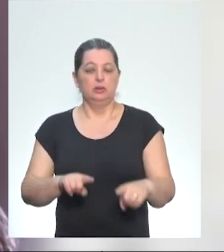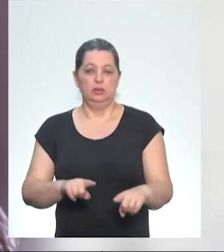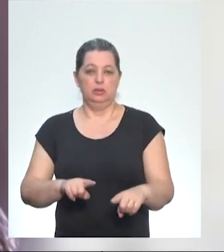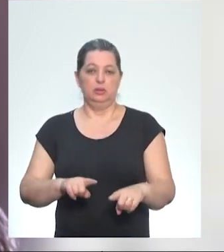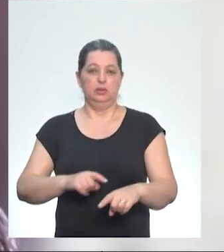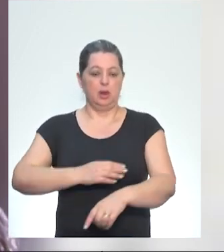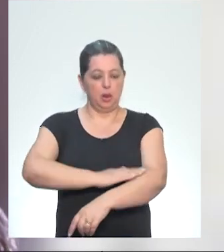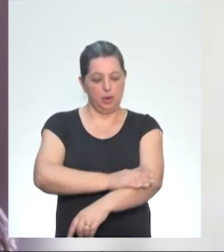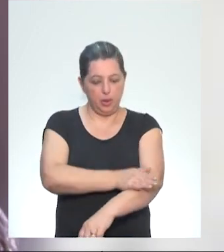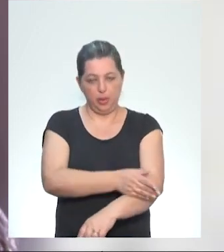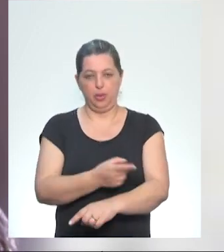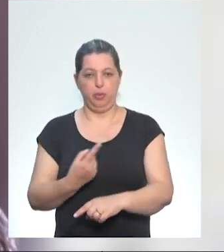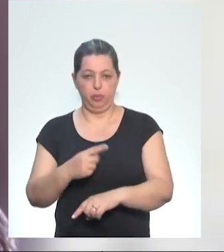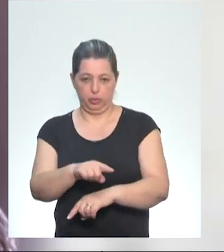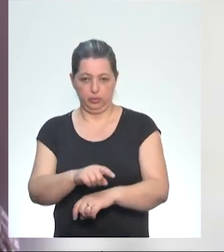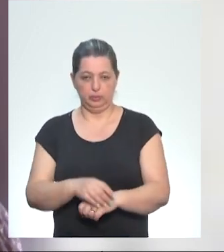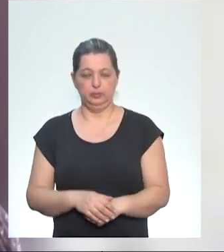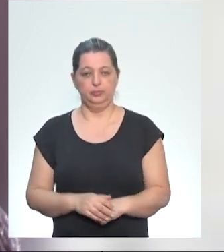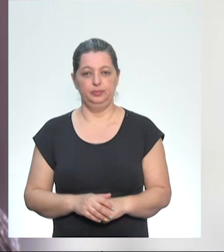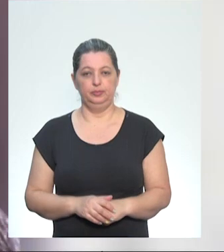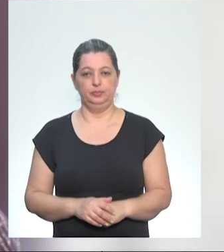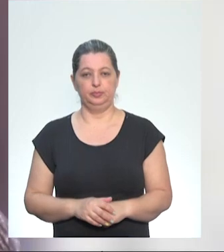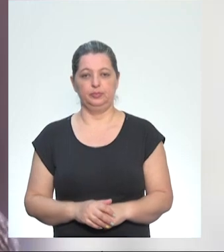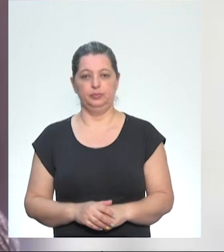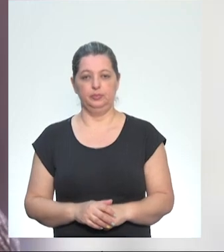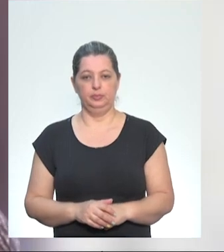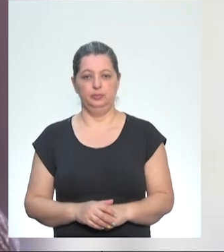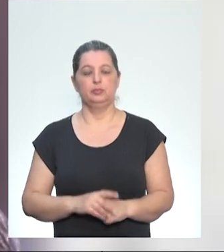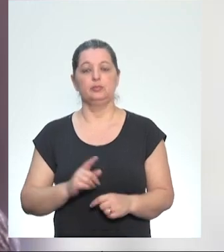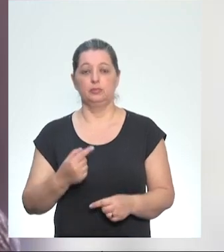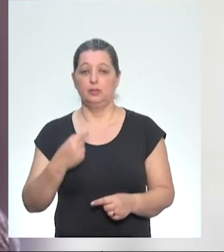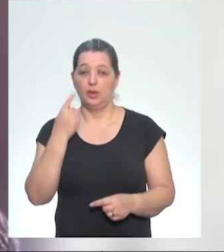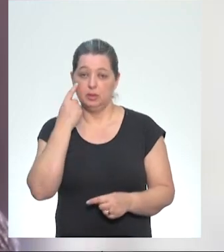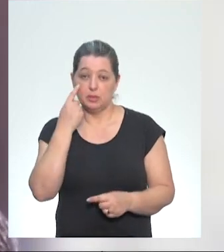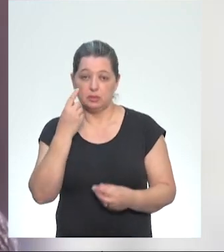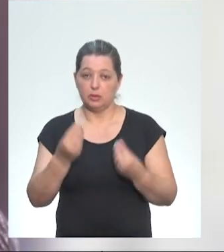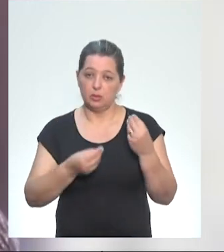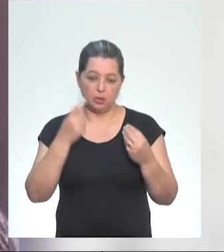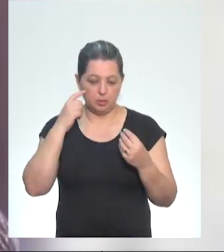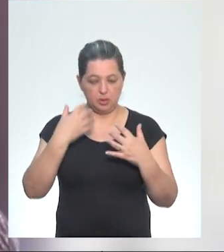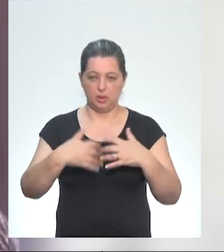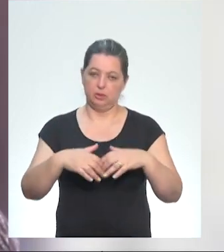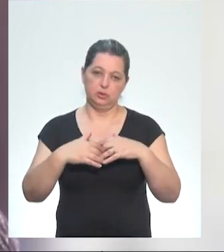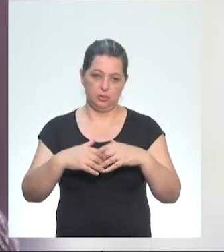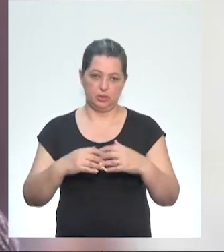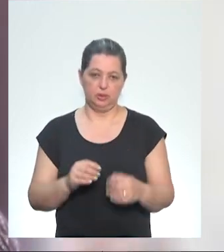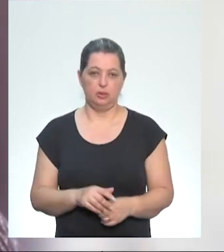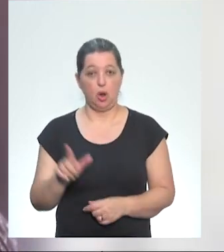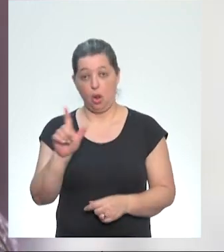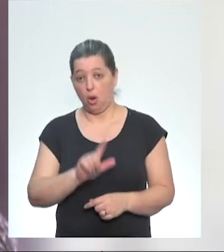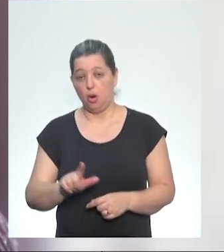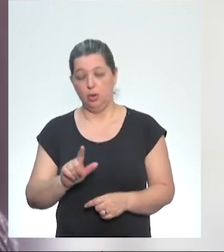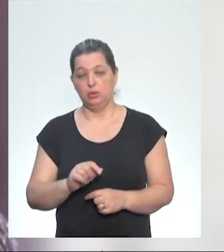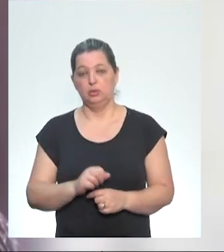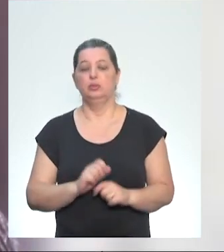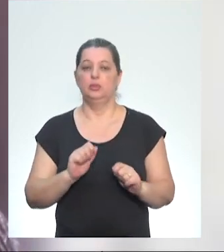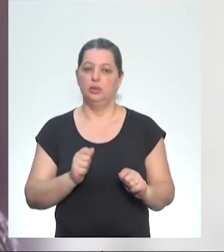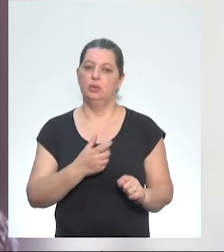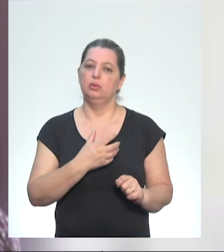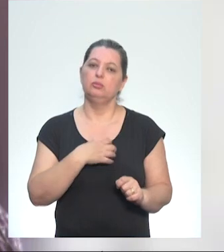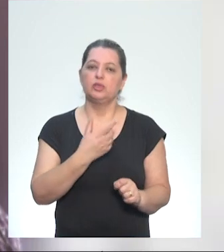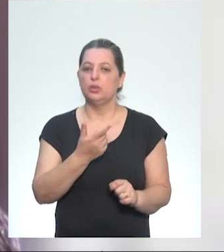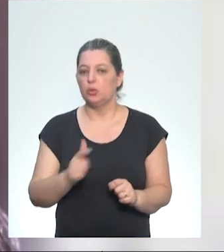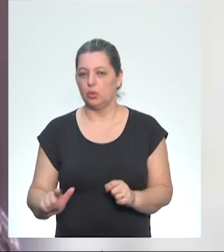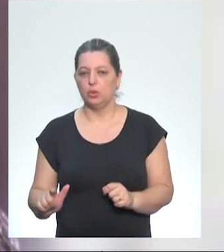racismo. Então, o Makalaué é daí para você pensar nesse raciocínio lógico, né? Então, uma outra forma de você estar